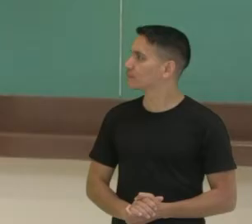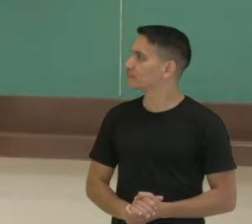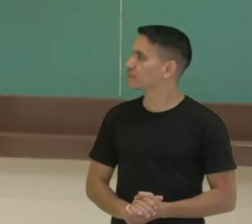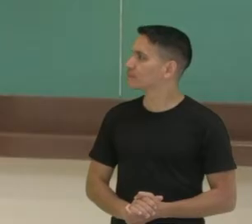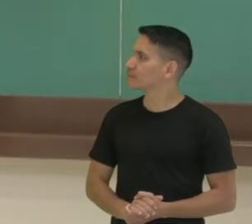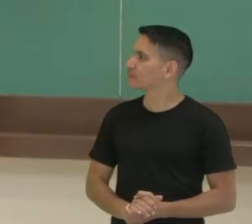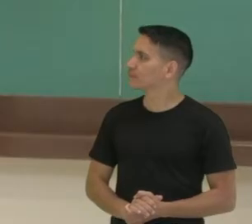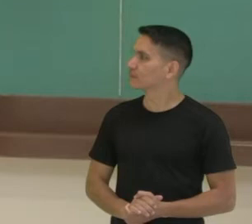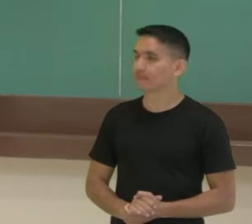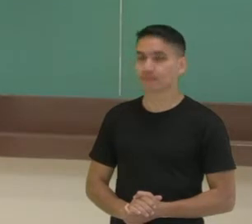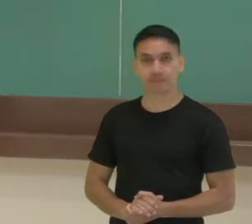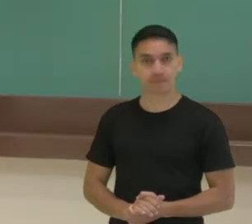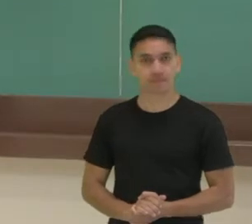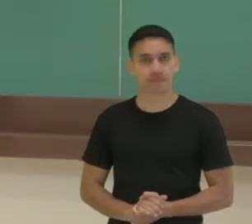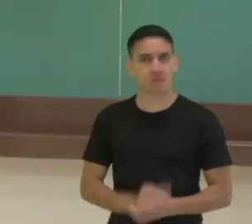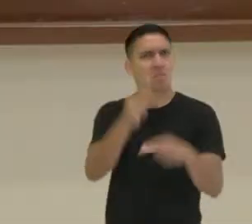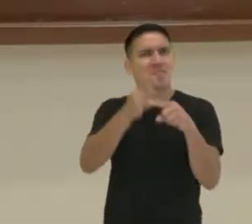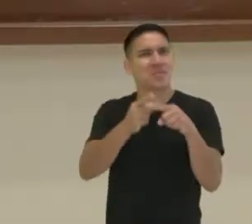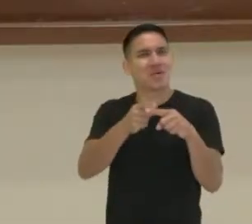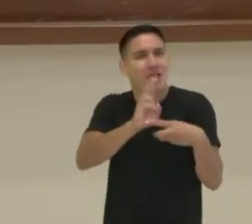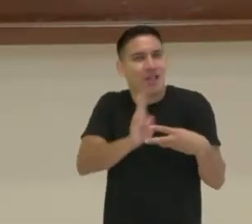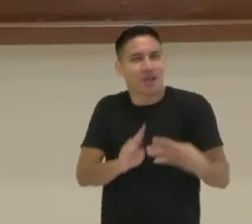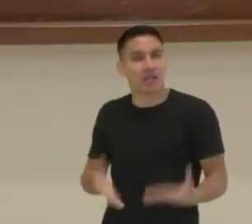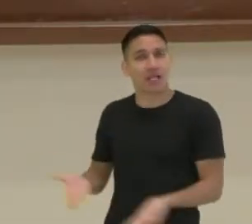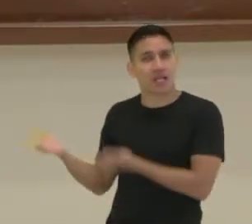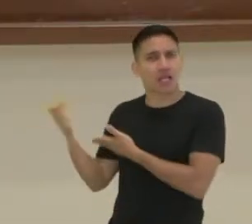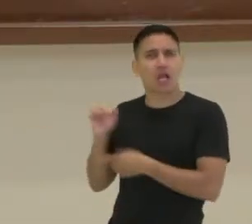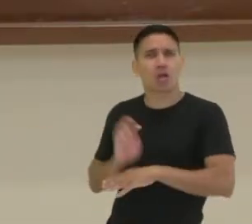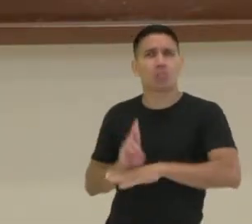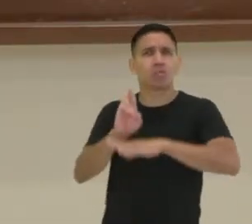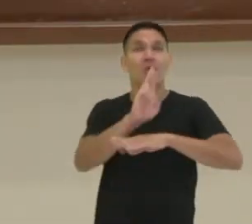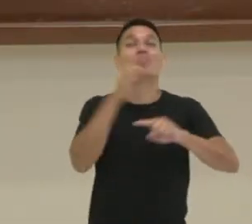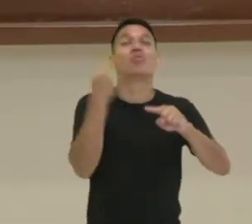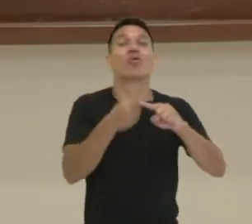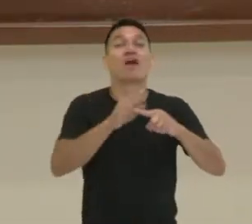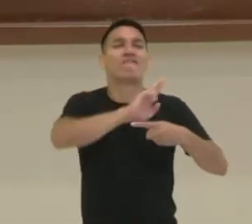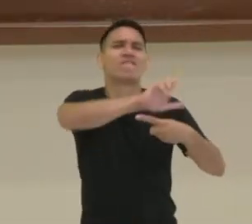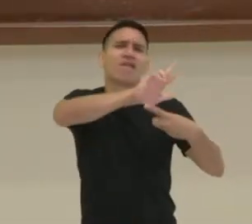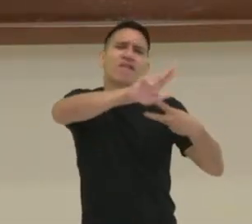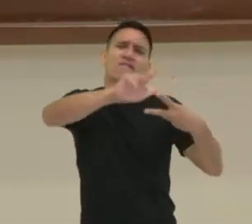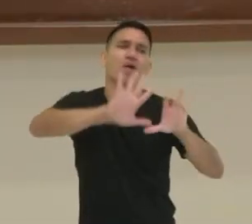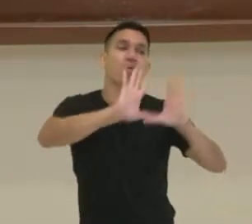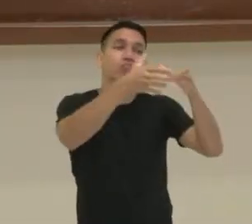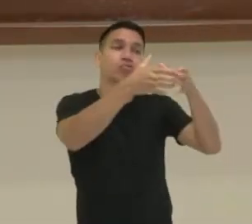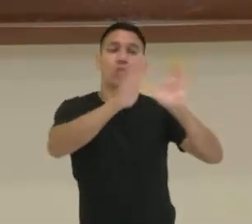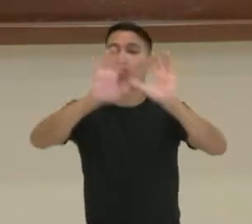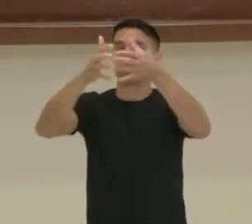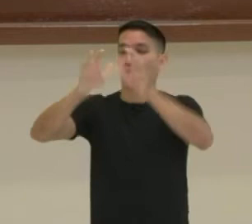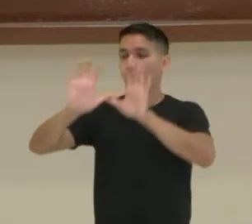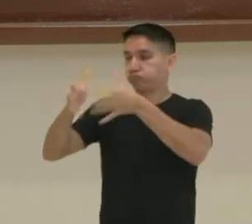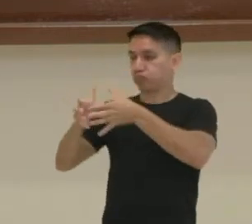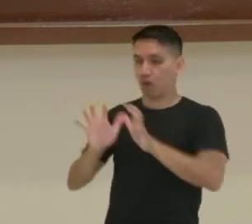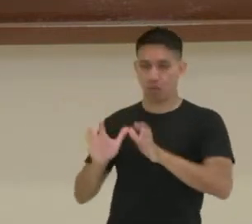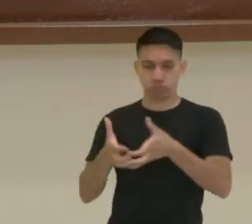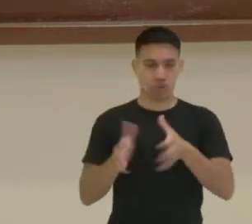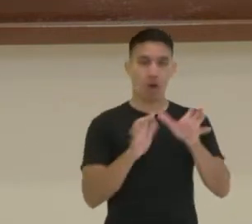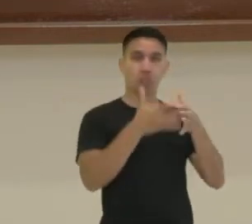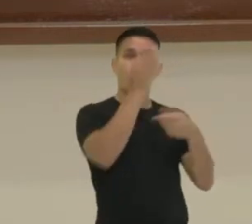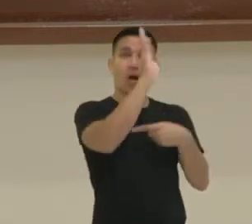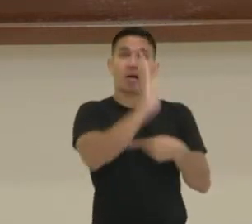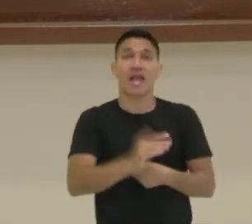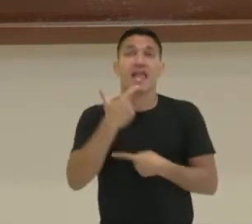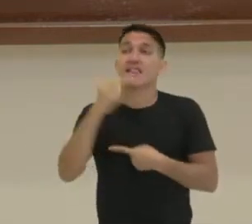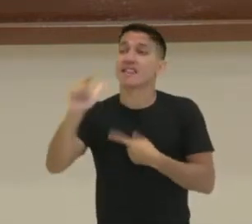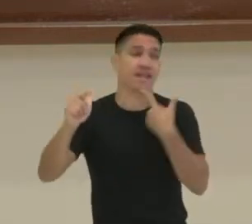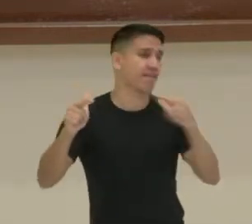Riquibatas e os Bororós. Por quê? Porque na verdade são diversas tribos, são diversos grupos com línguas